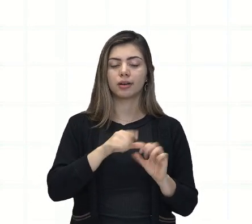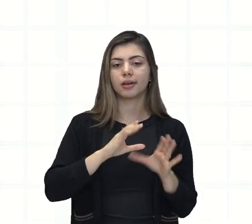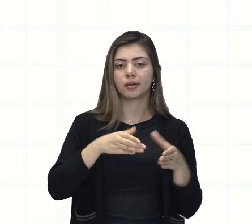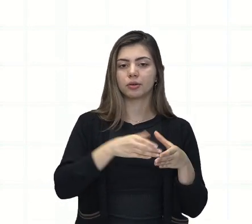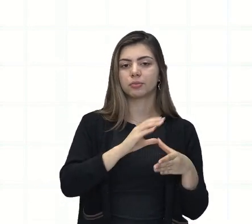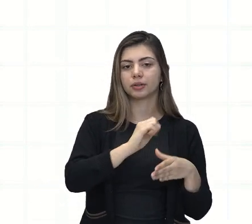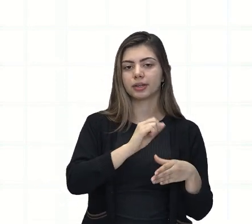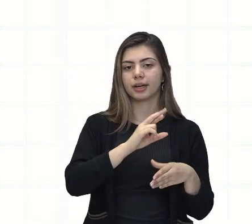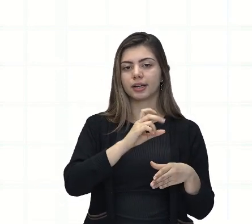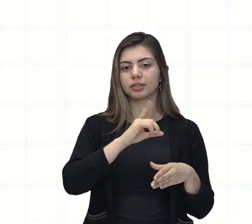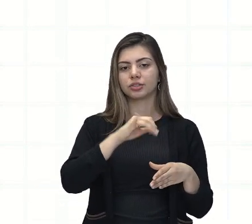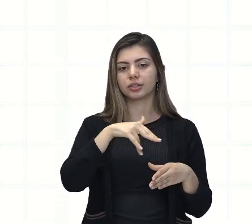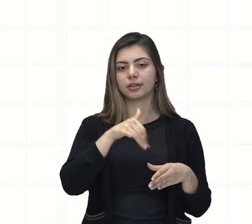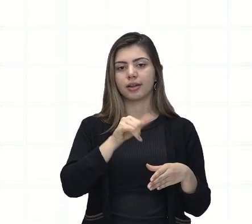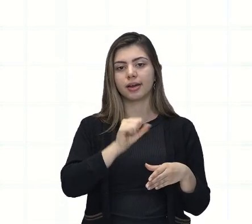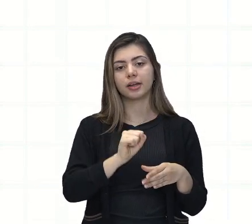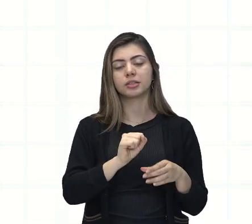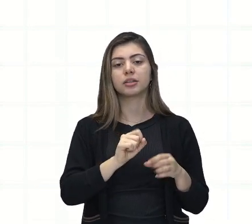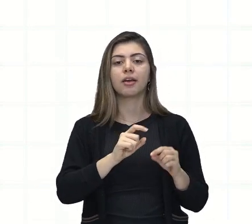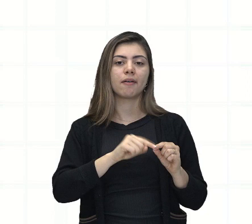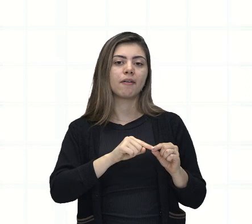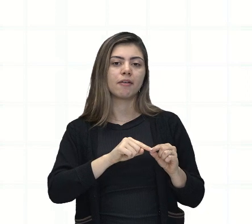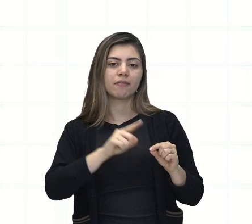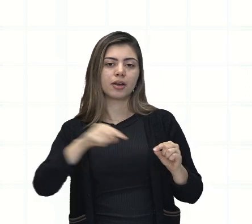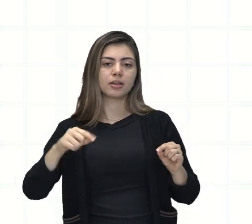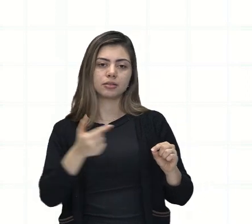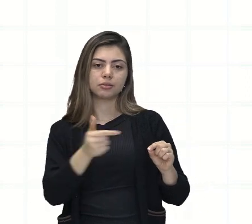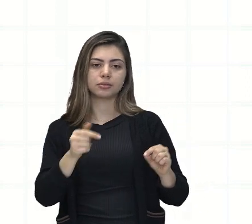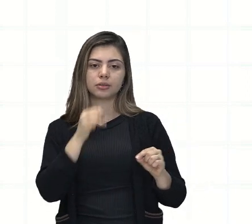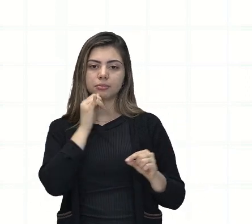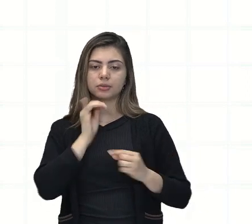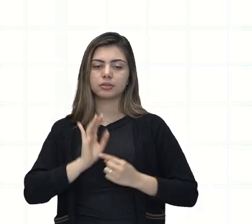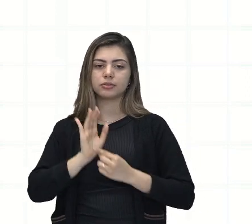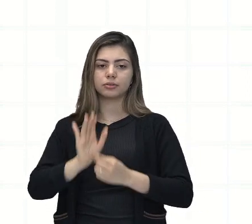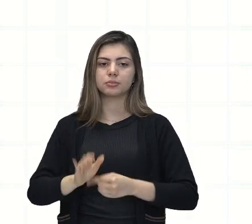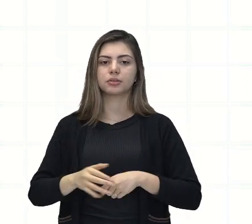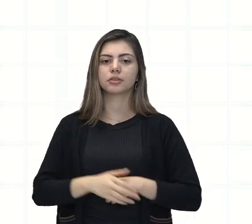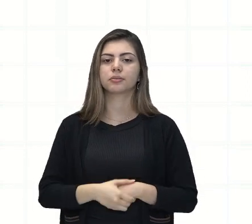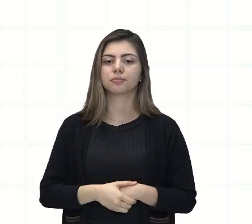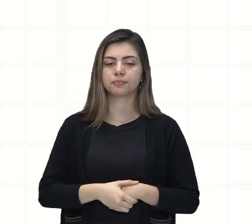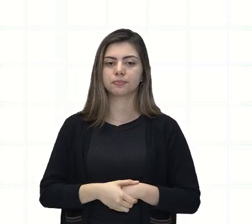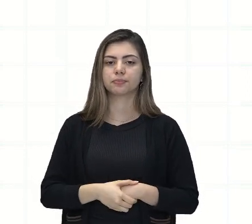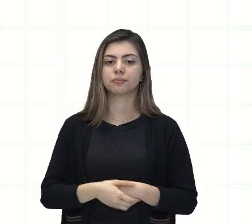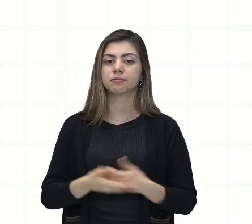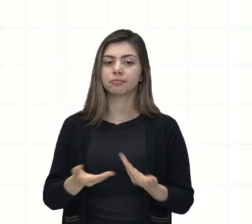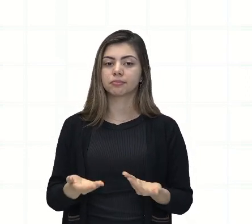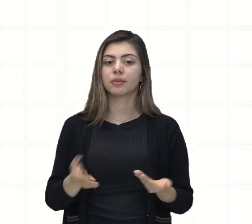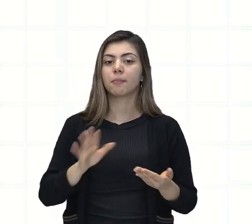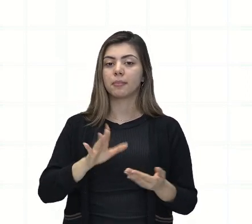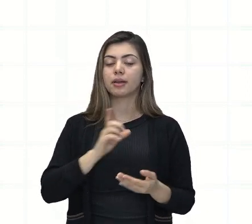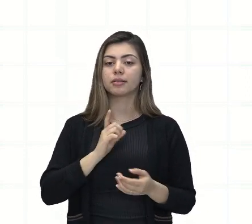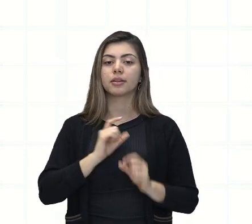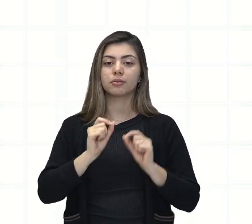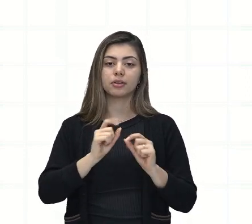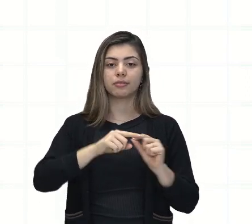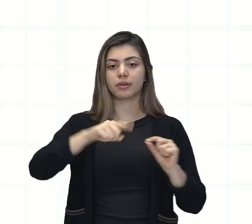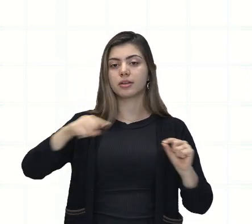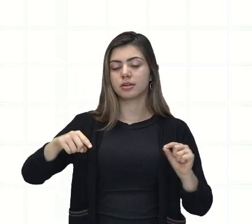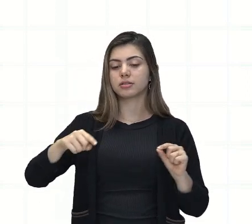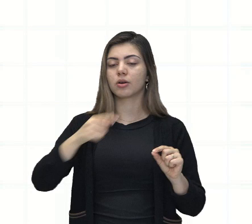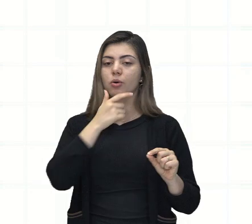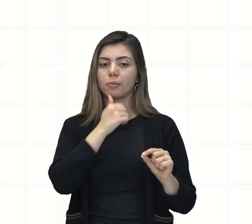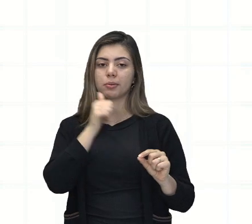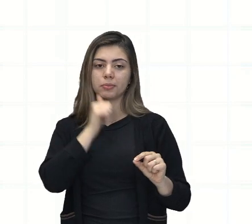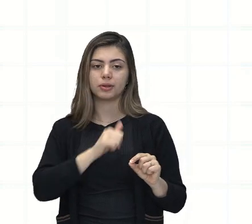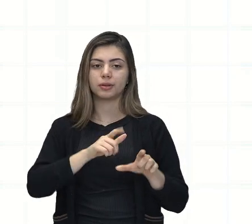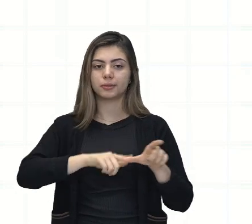são invariáveis. Então, temos o exemplo aí de cardinais, variação de gênero. Letra